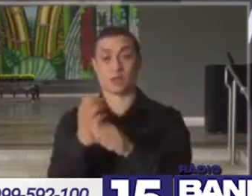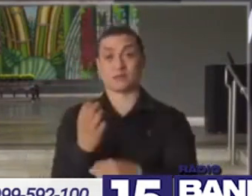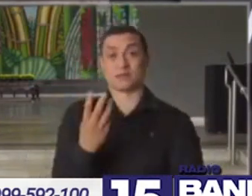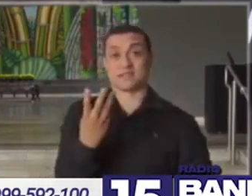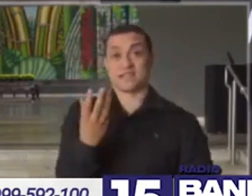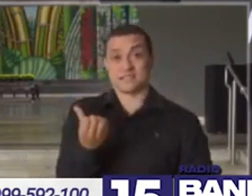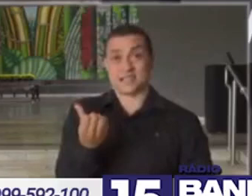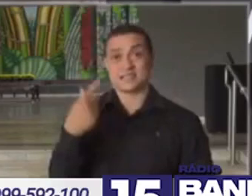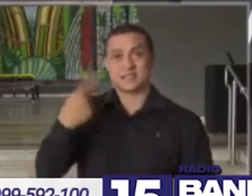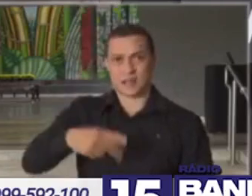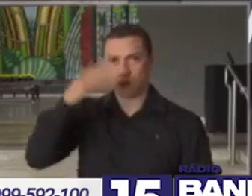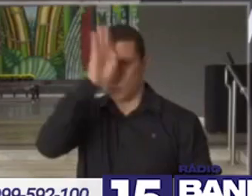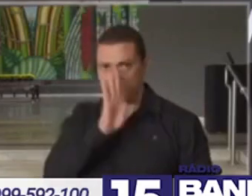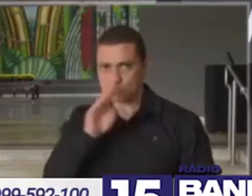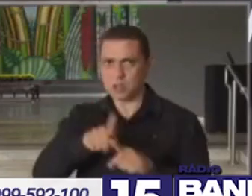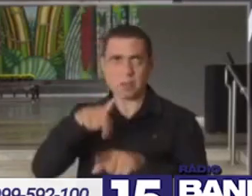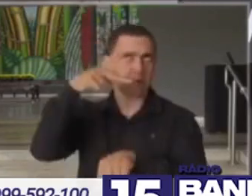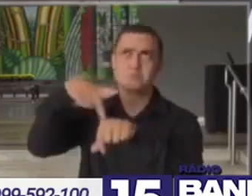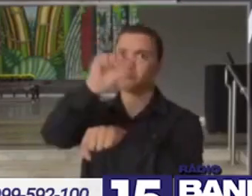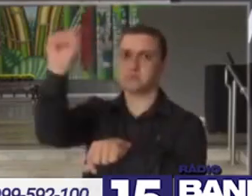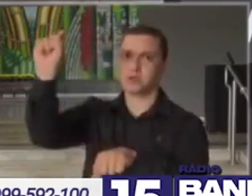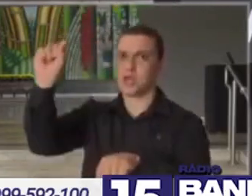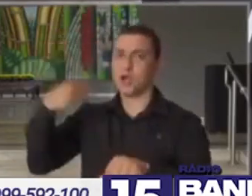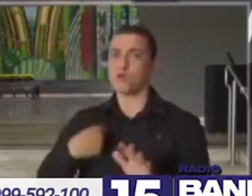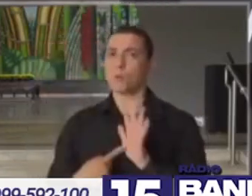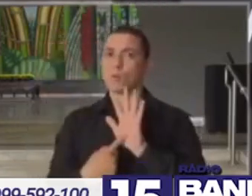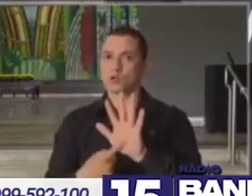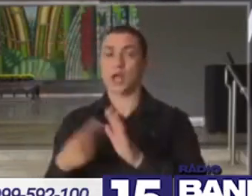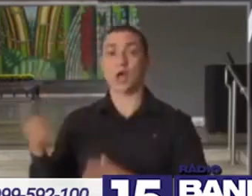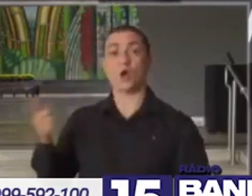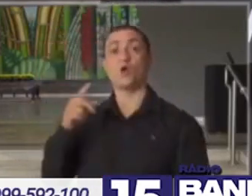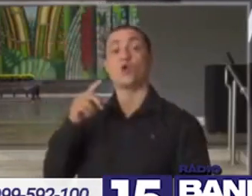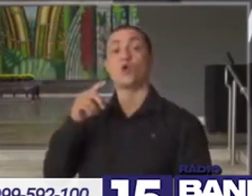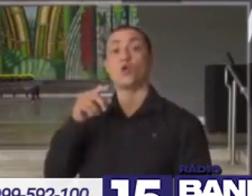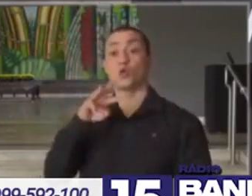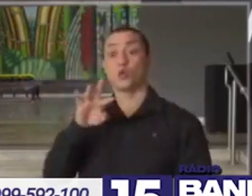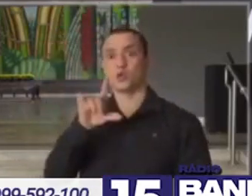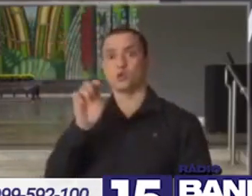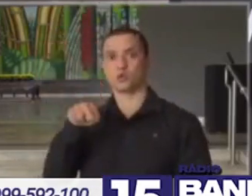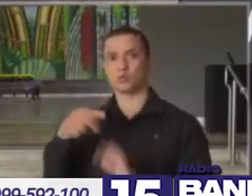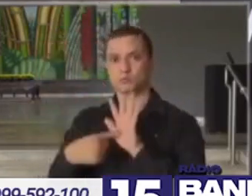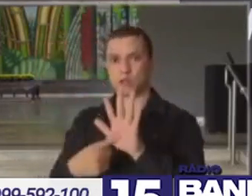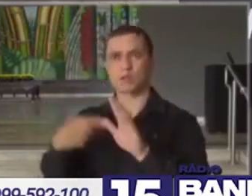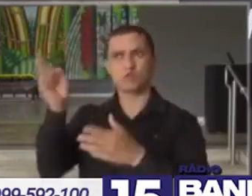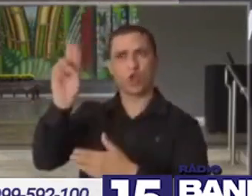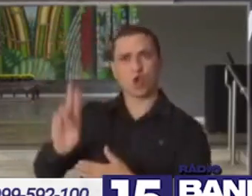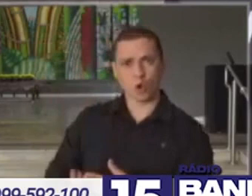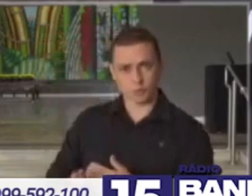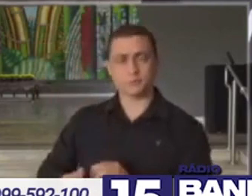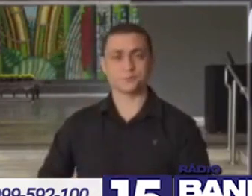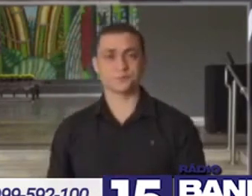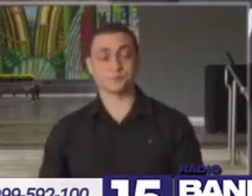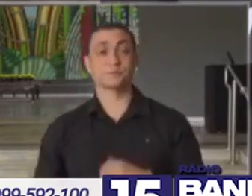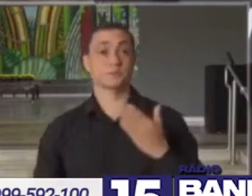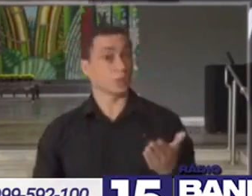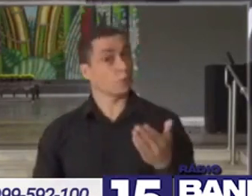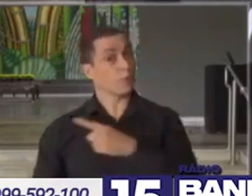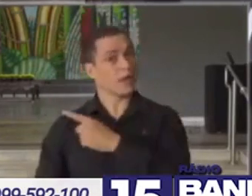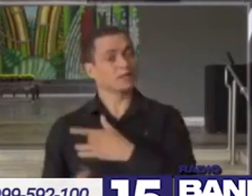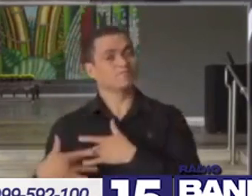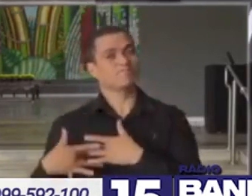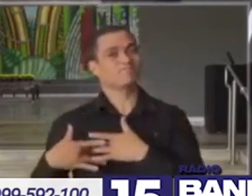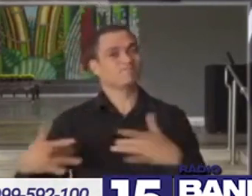a nova fábrica do Butantan, e eu estou seguro de que atingiremos esta meta. E quero aproveitar aqui para renovar